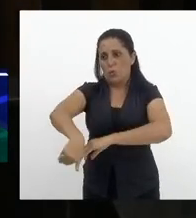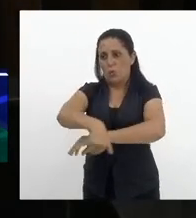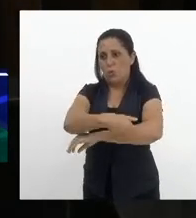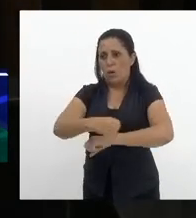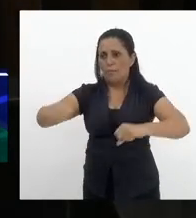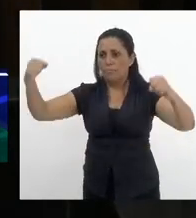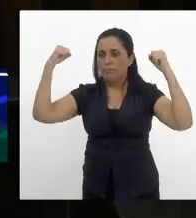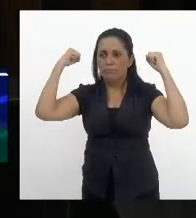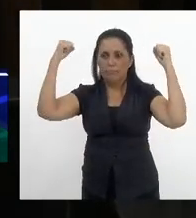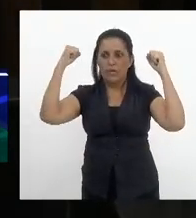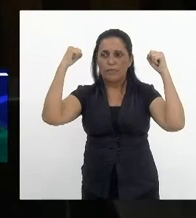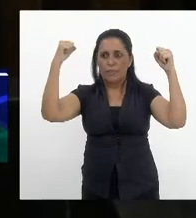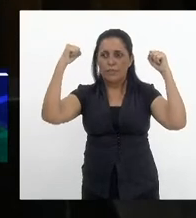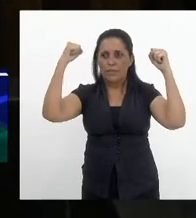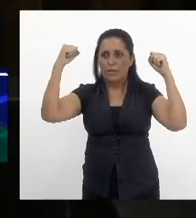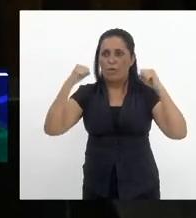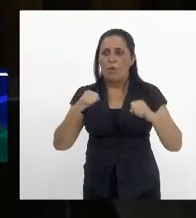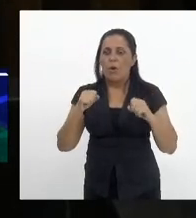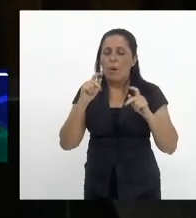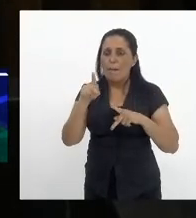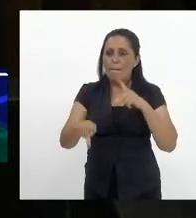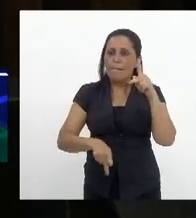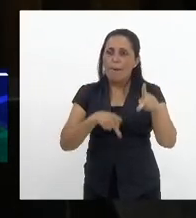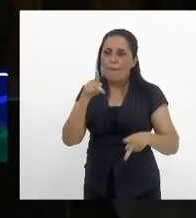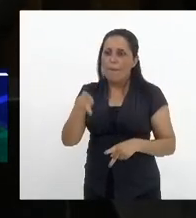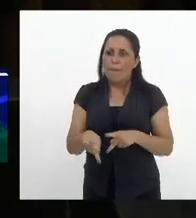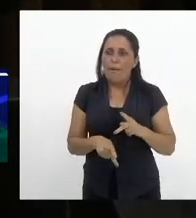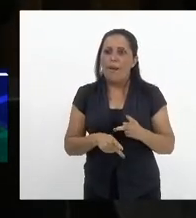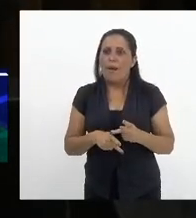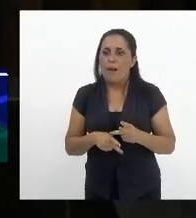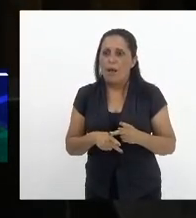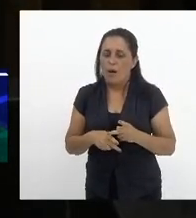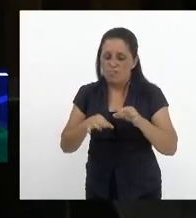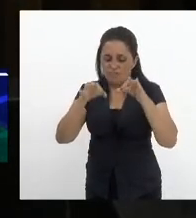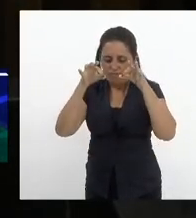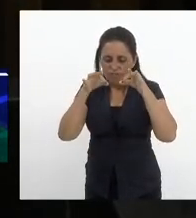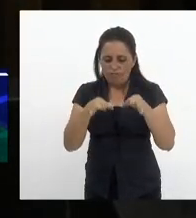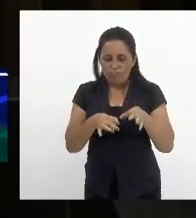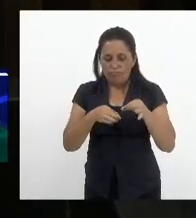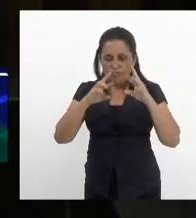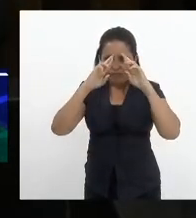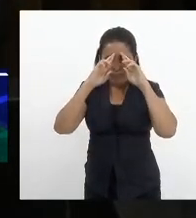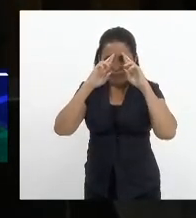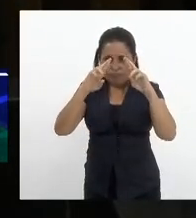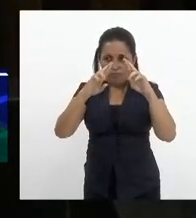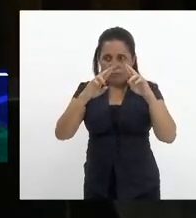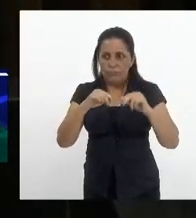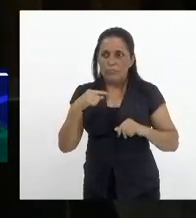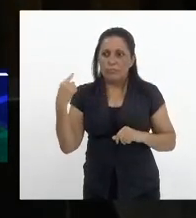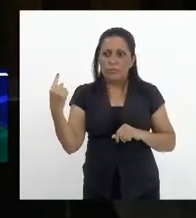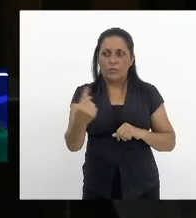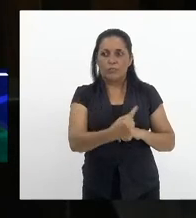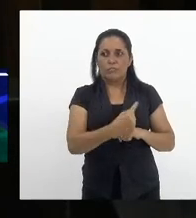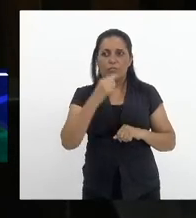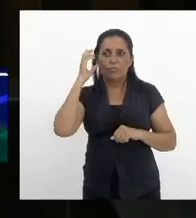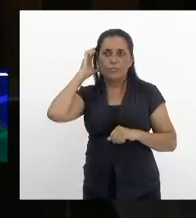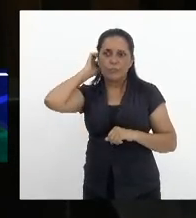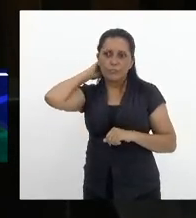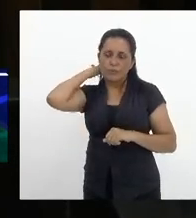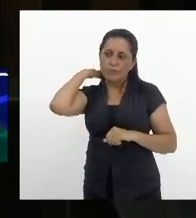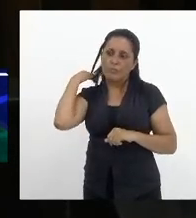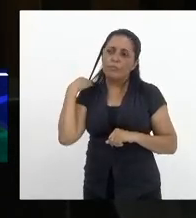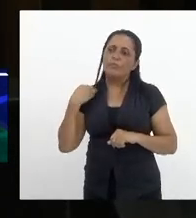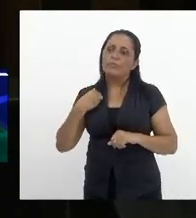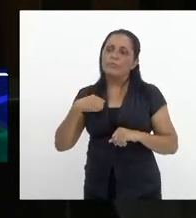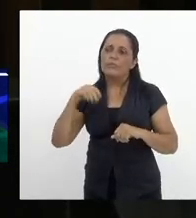uma manifestação popular de forma ordeira, onde nós vimos em todo o país